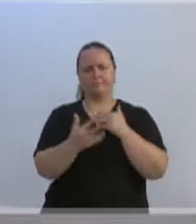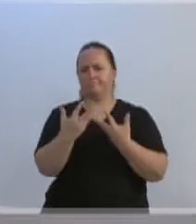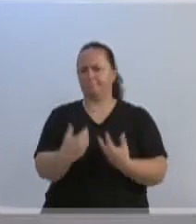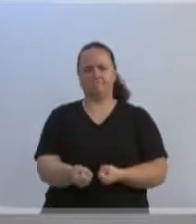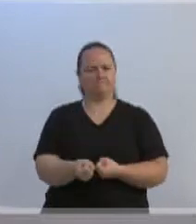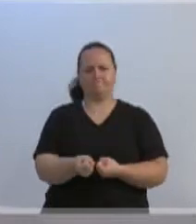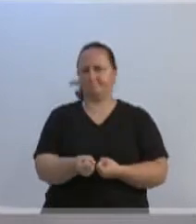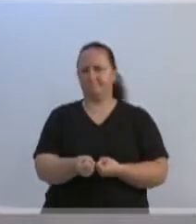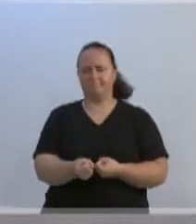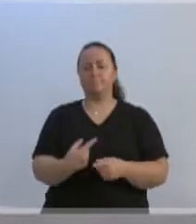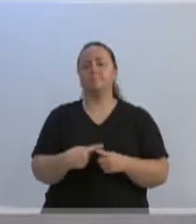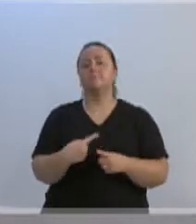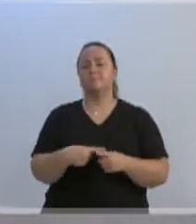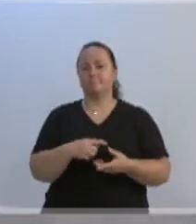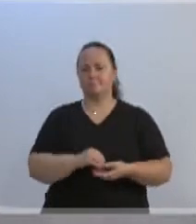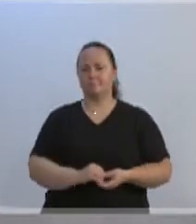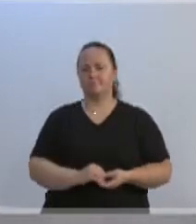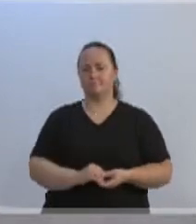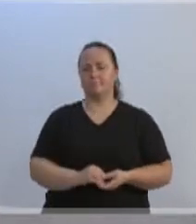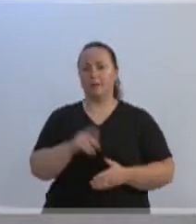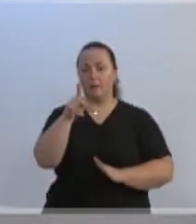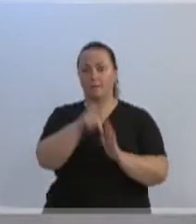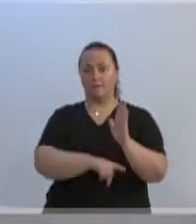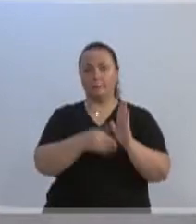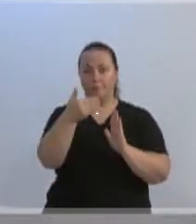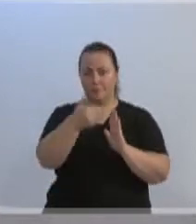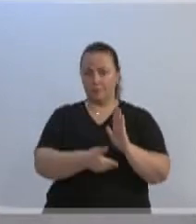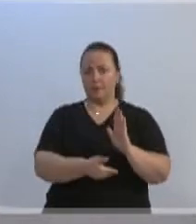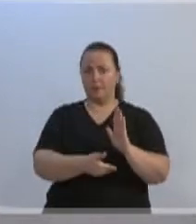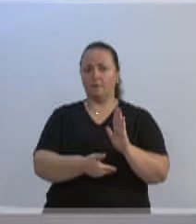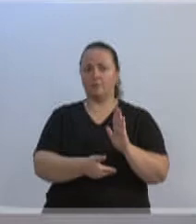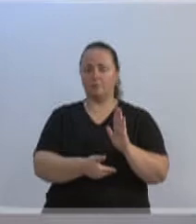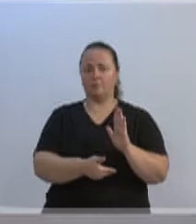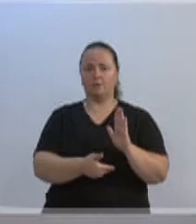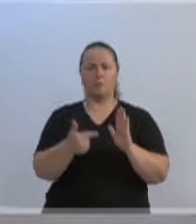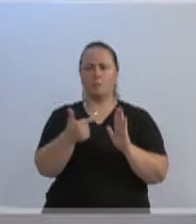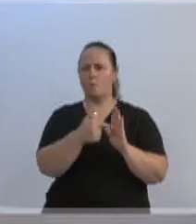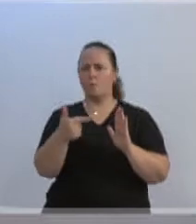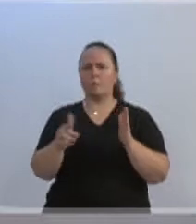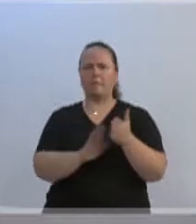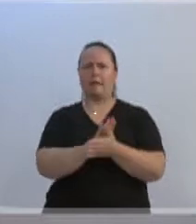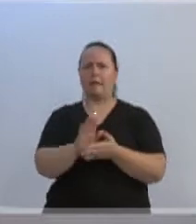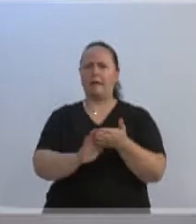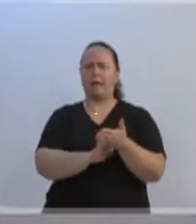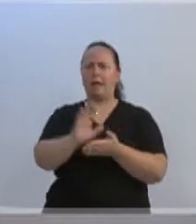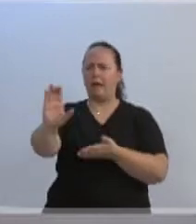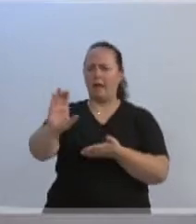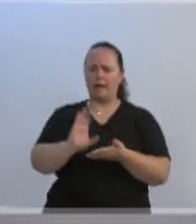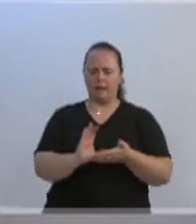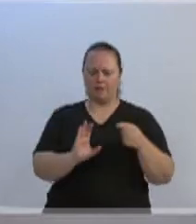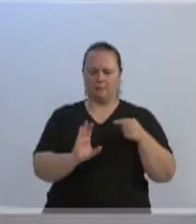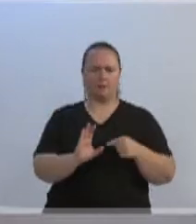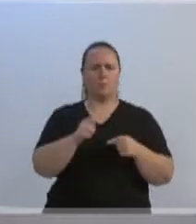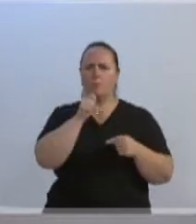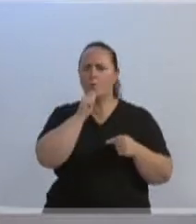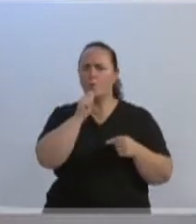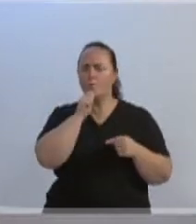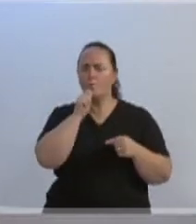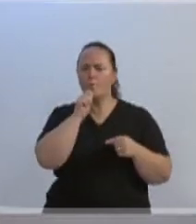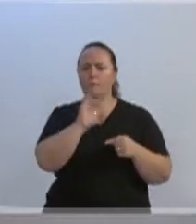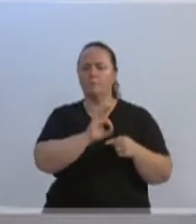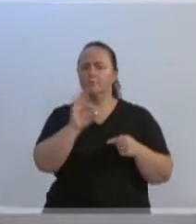porque o governo tem muitos projetos que manda pagar nem tenha destinação de recursos como foi aprovado há pouco tempo e